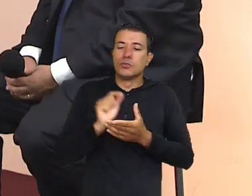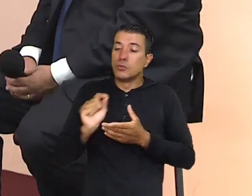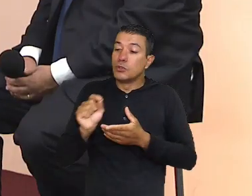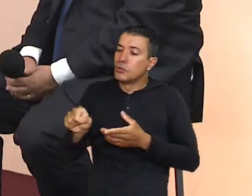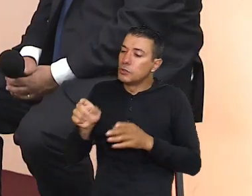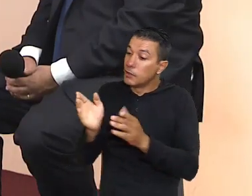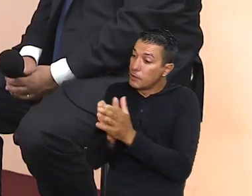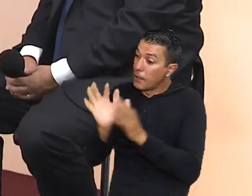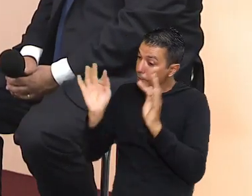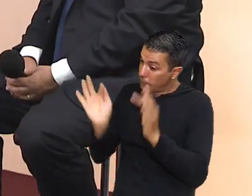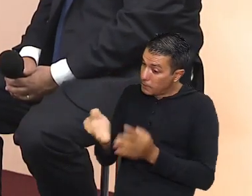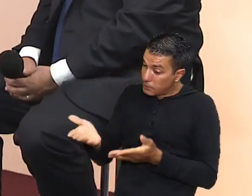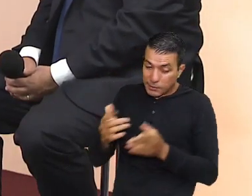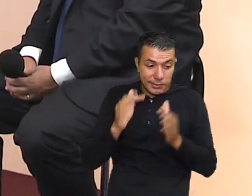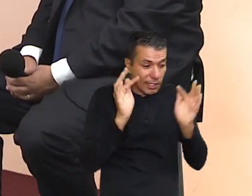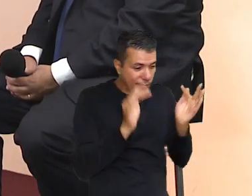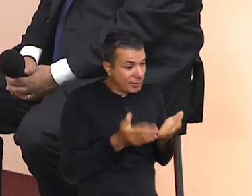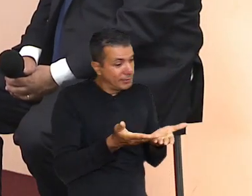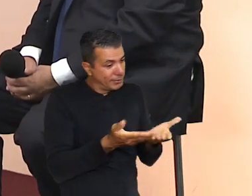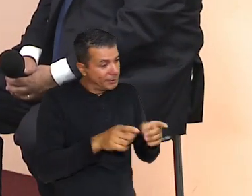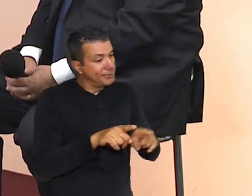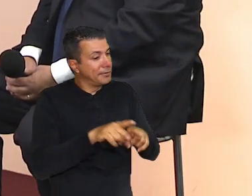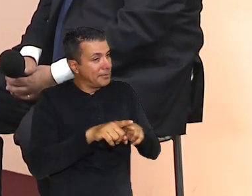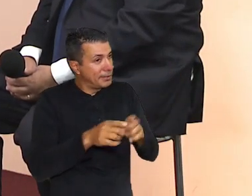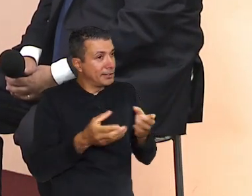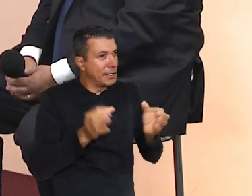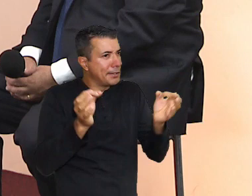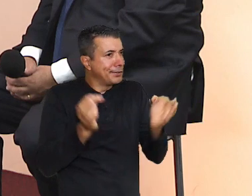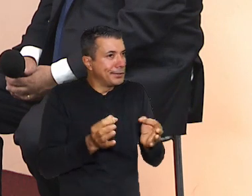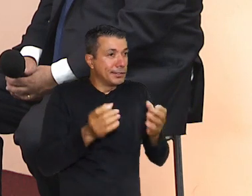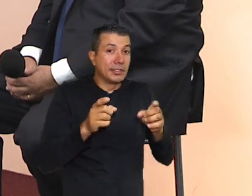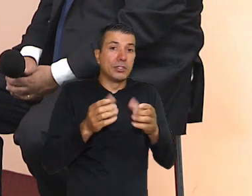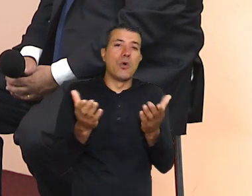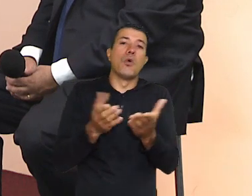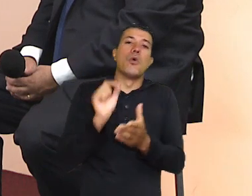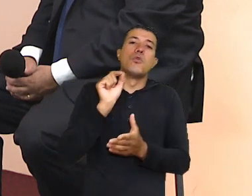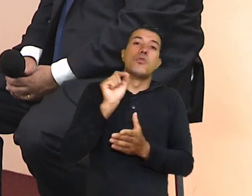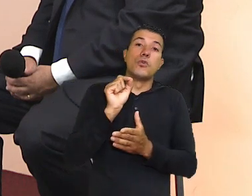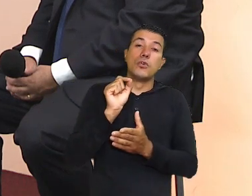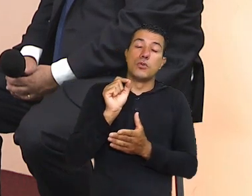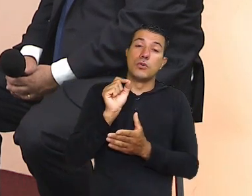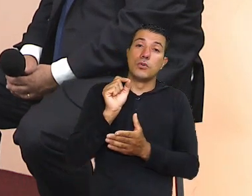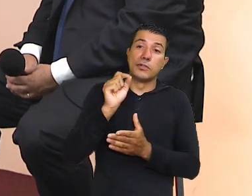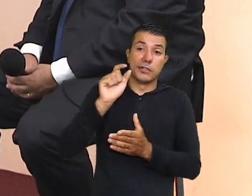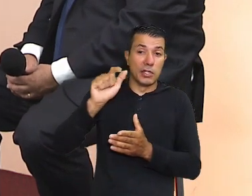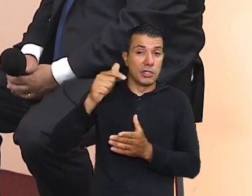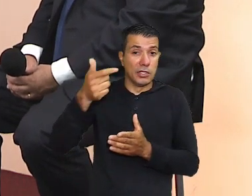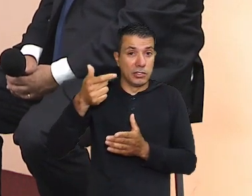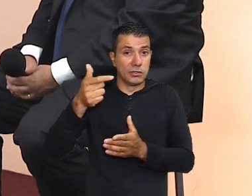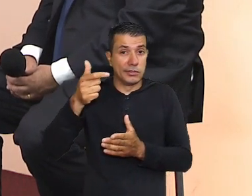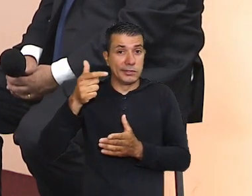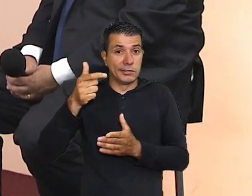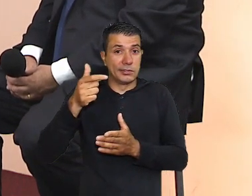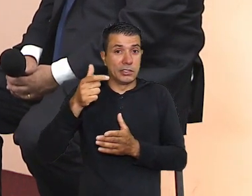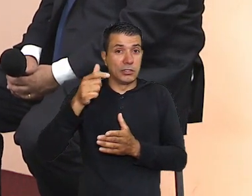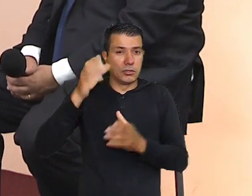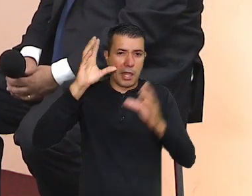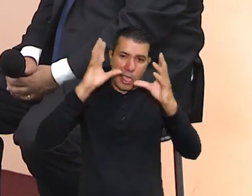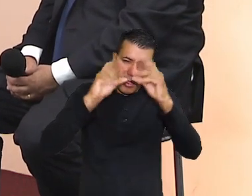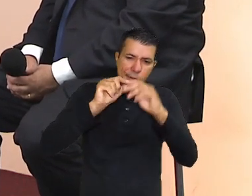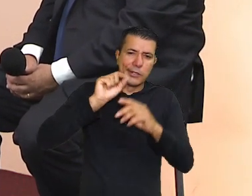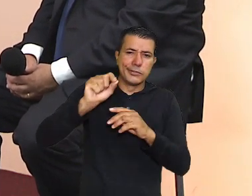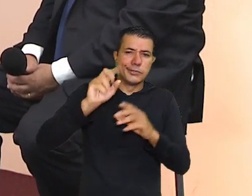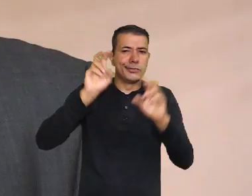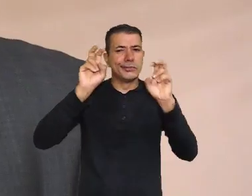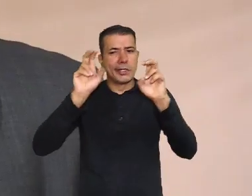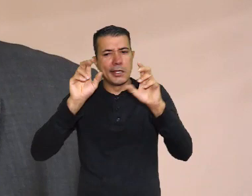dizer para vocês, estou muito feliz com a participação de vocês. Eu tenho a certeza que hoje, assim como foi nas outras noites, nos temas que